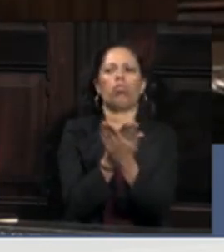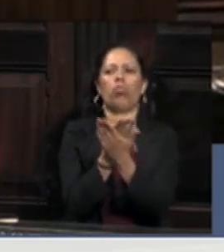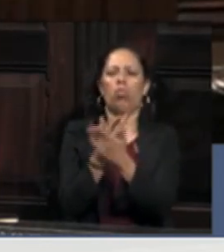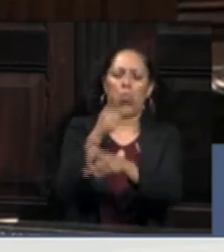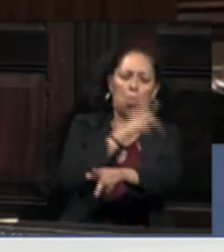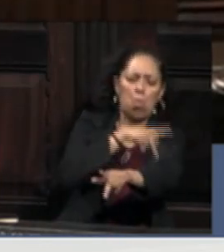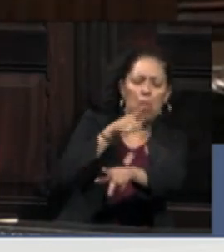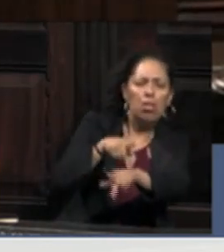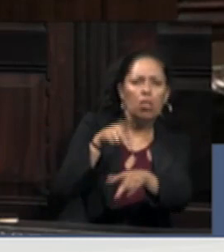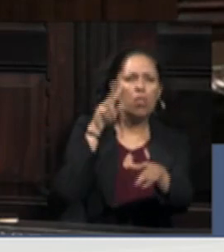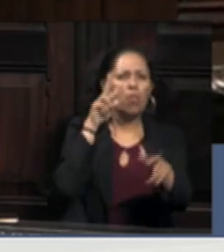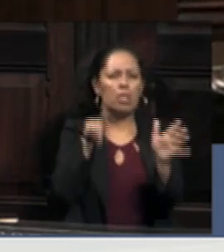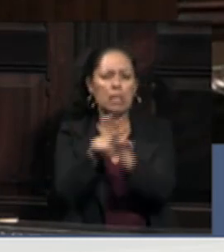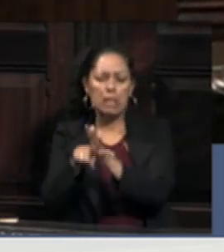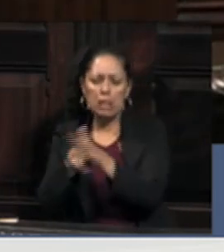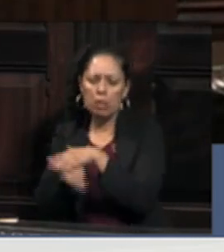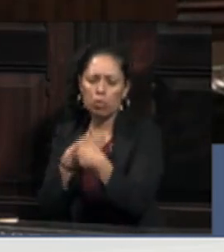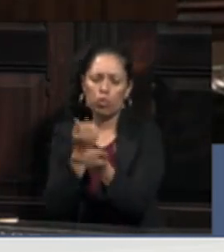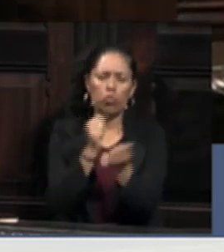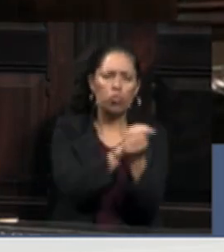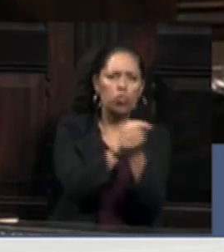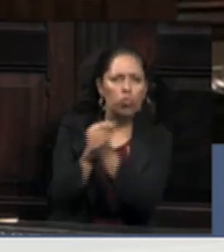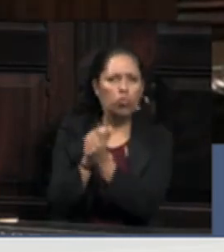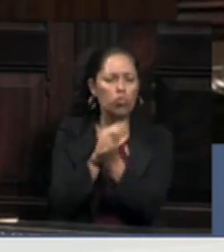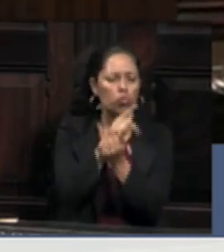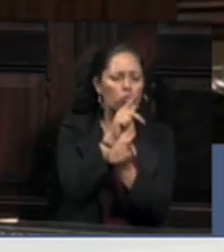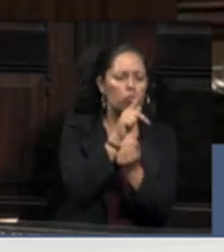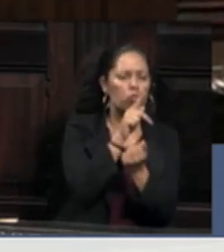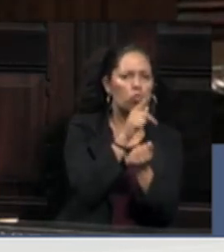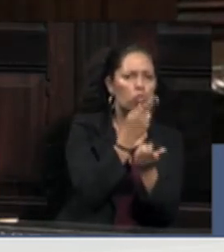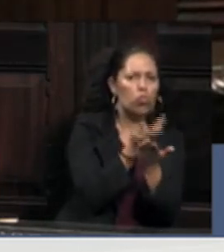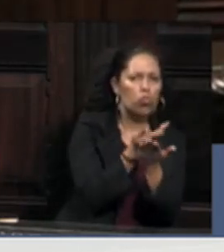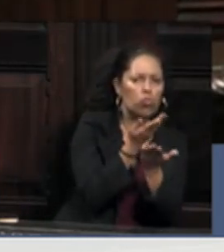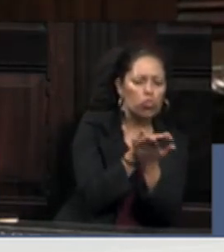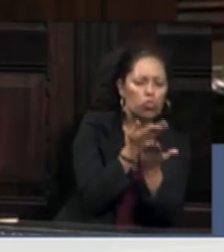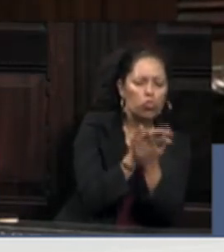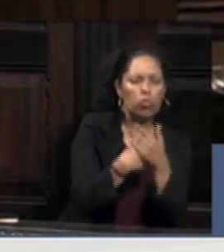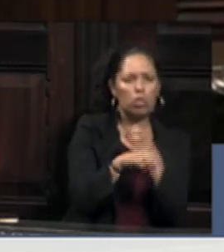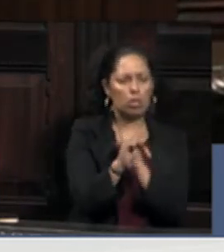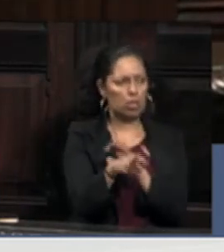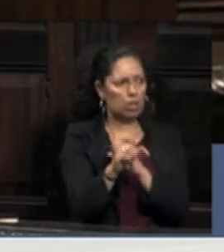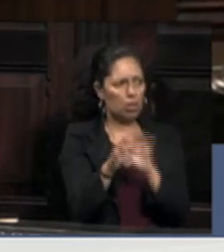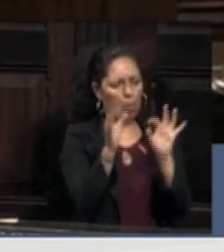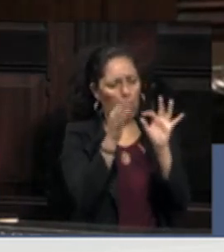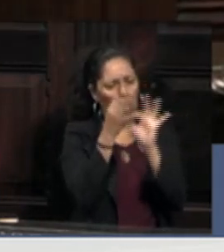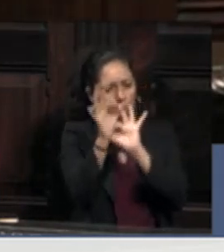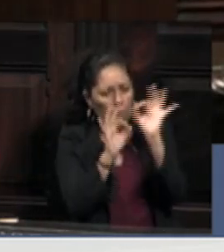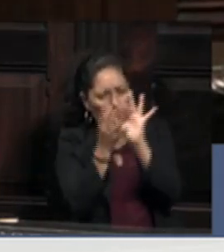orientam alunos, fazem publicações, dão cursos, preparam material didático, ou